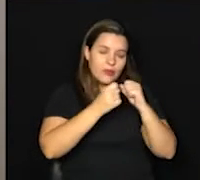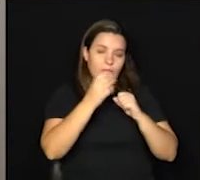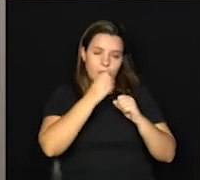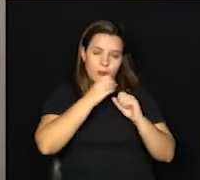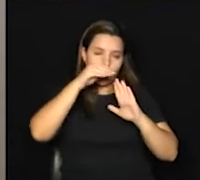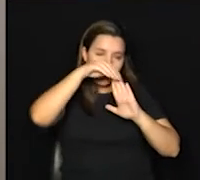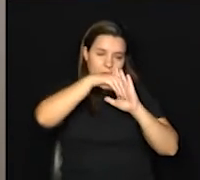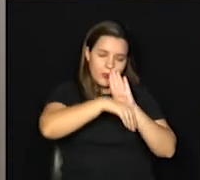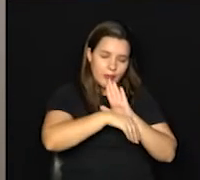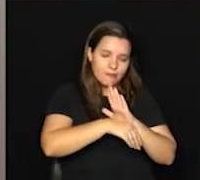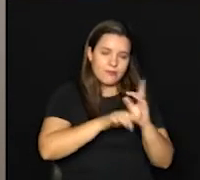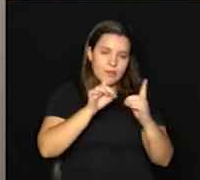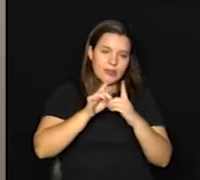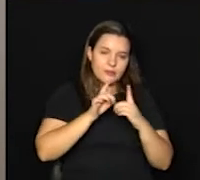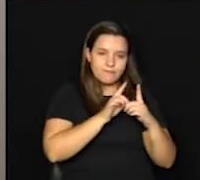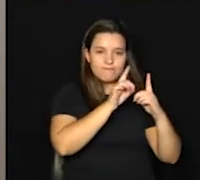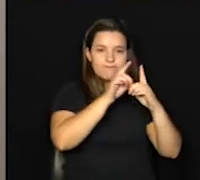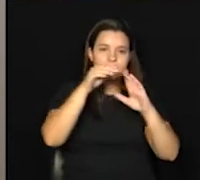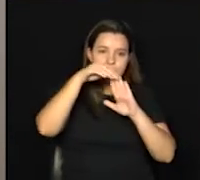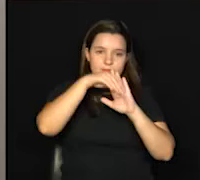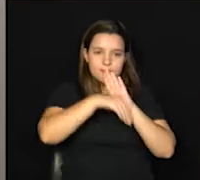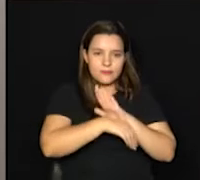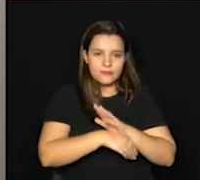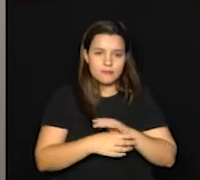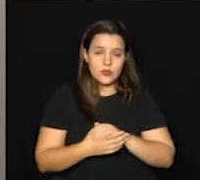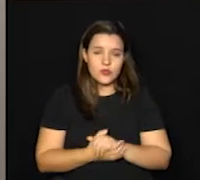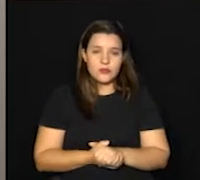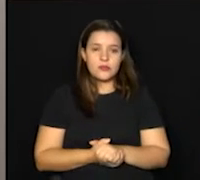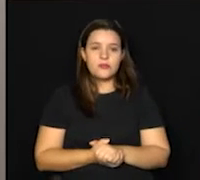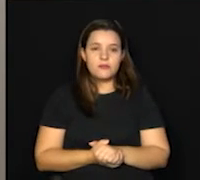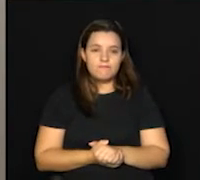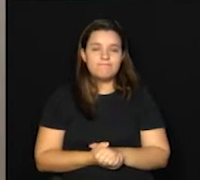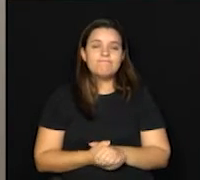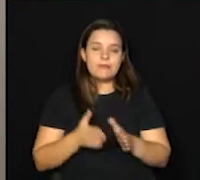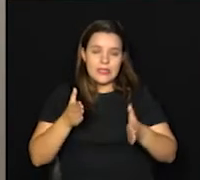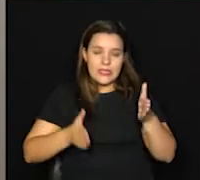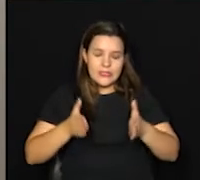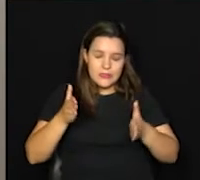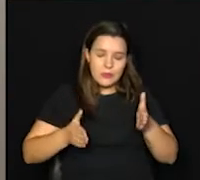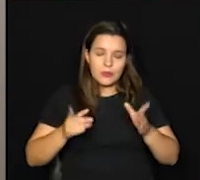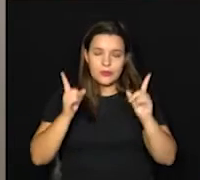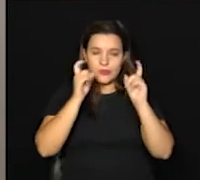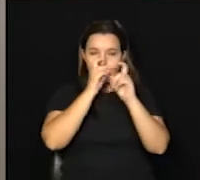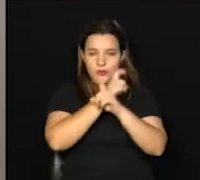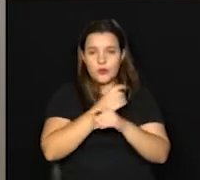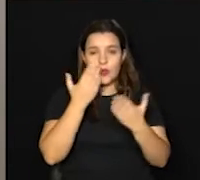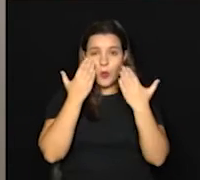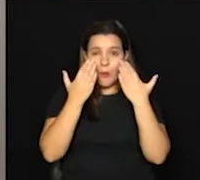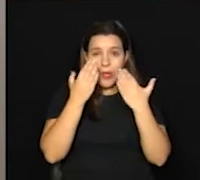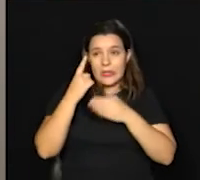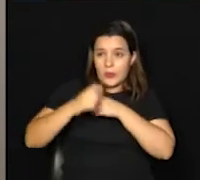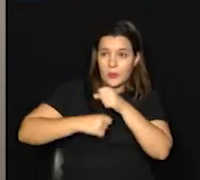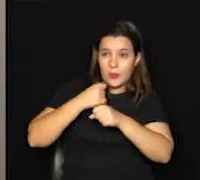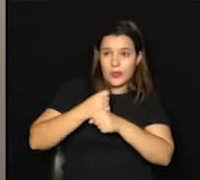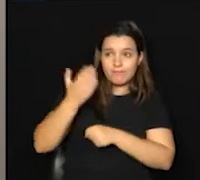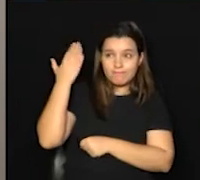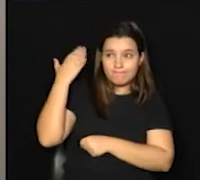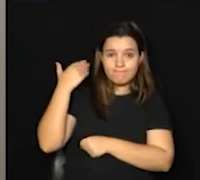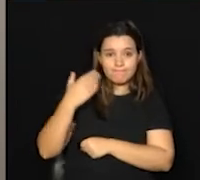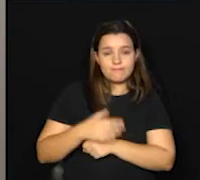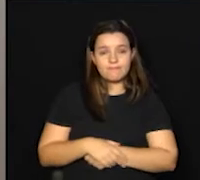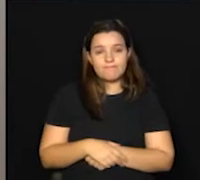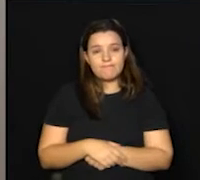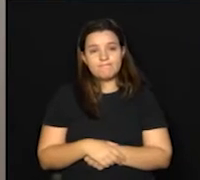dos serviços, com um pequeno crescimento de 1% no comércio nesse momento, na comparação ano a ano. Por outro lado, os dados